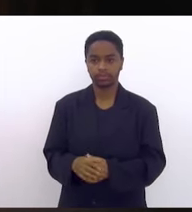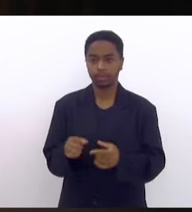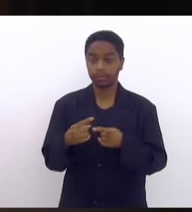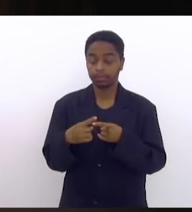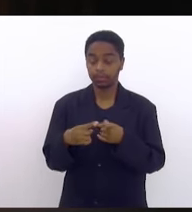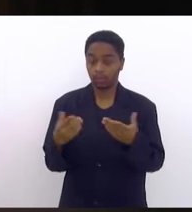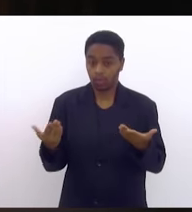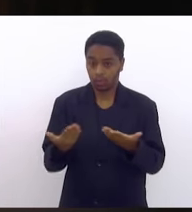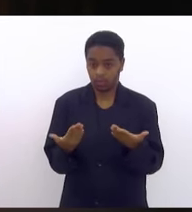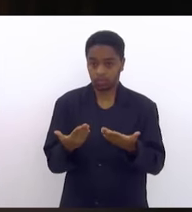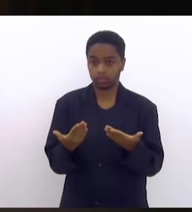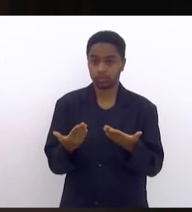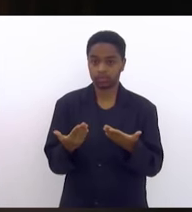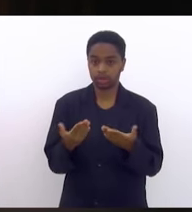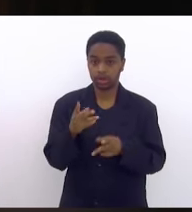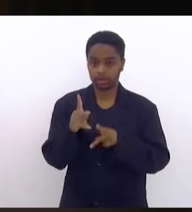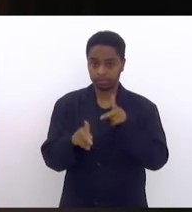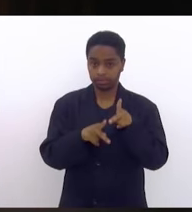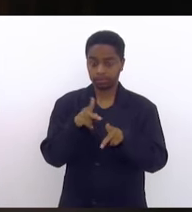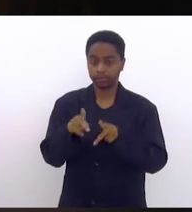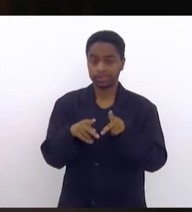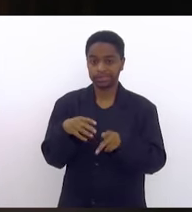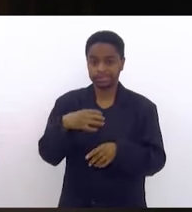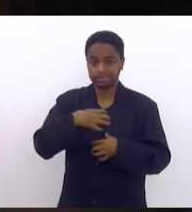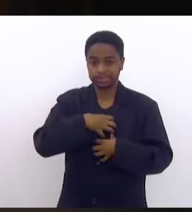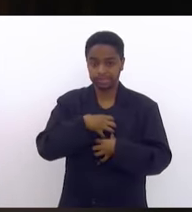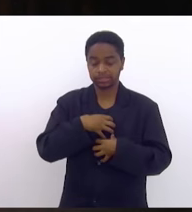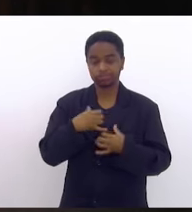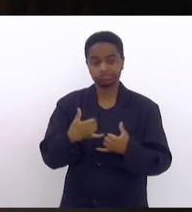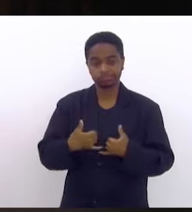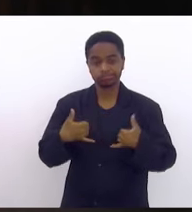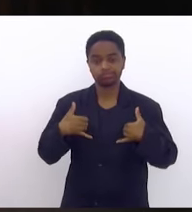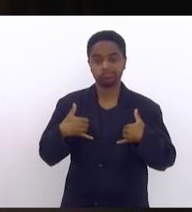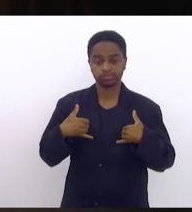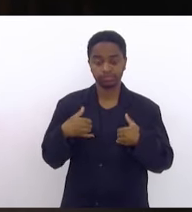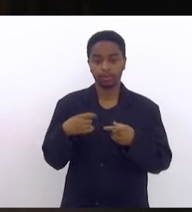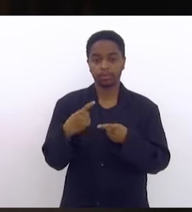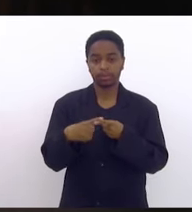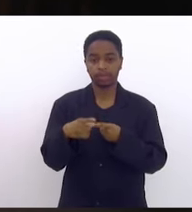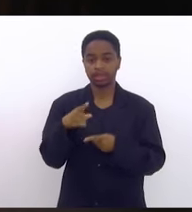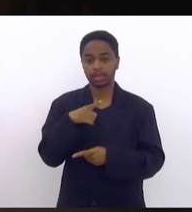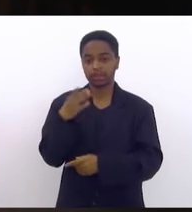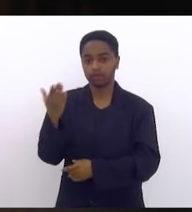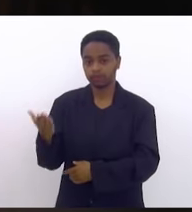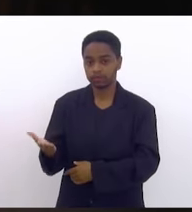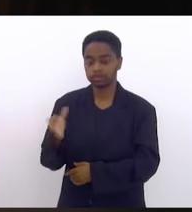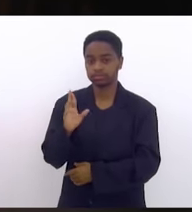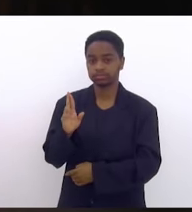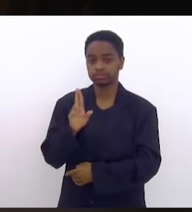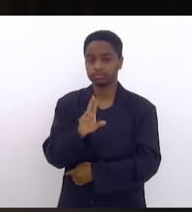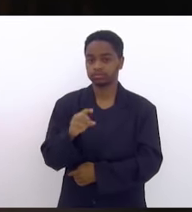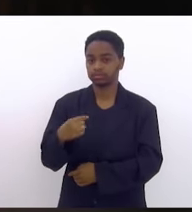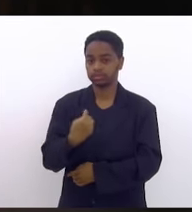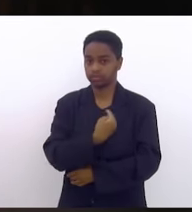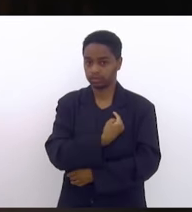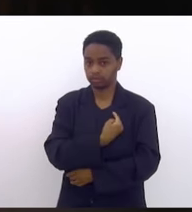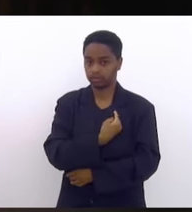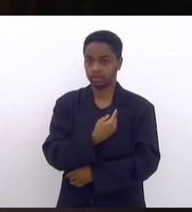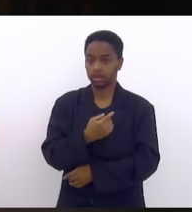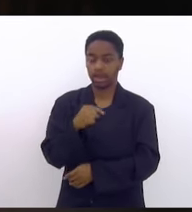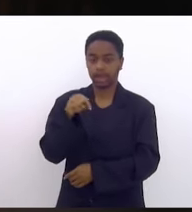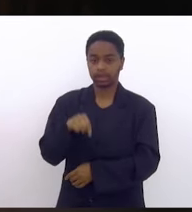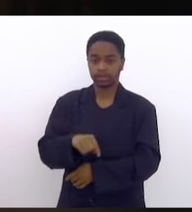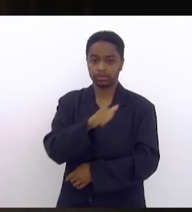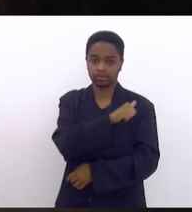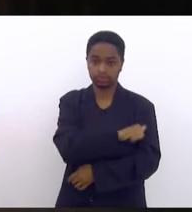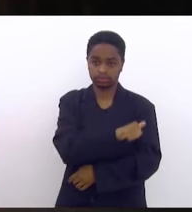nós, a população de Mangaratiba se sente honrada em tê-lo como nosso representante hoje no estado do